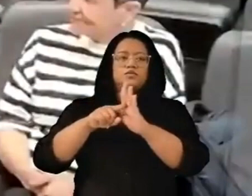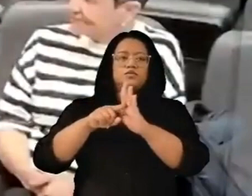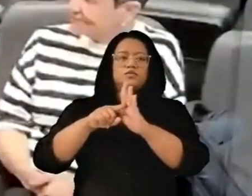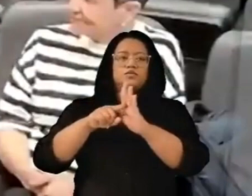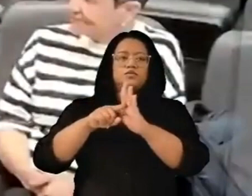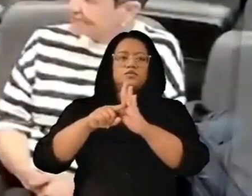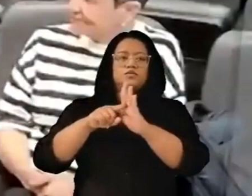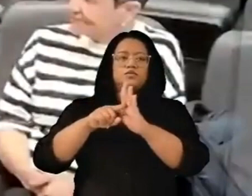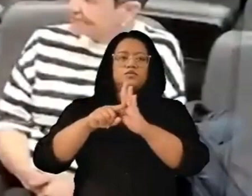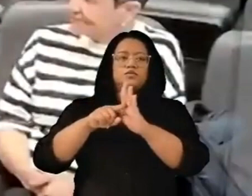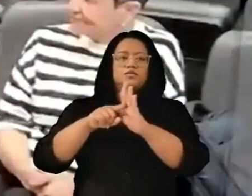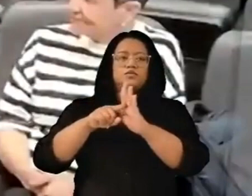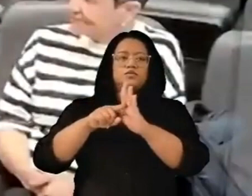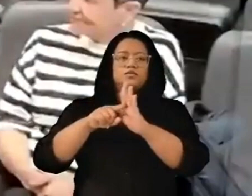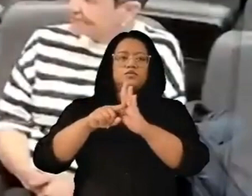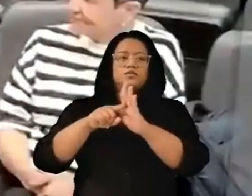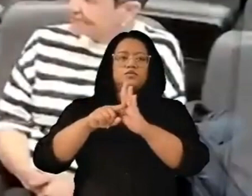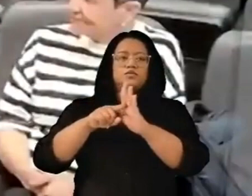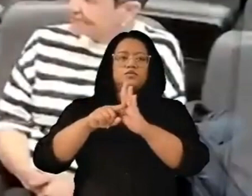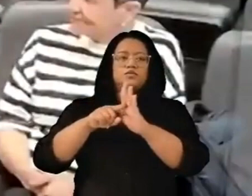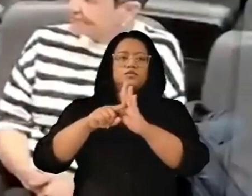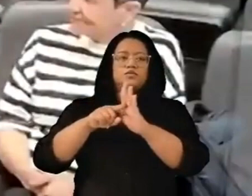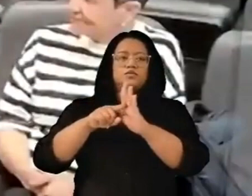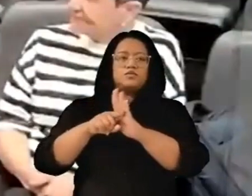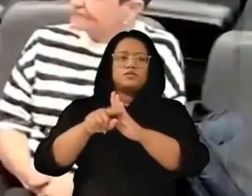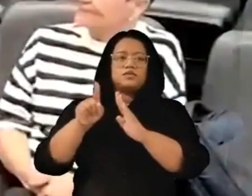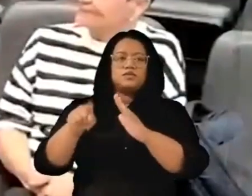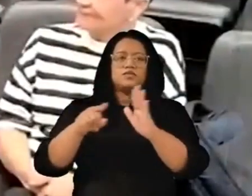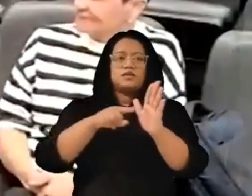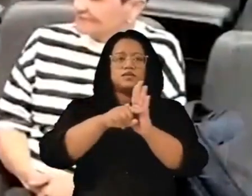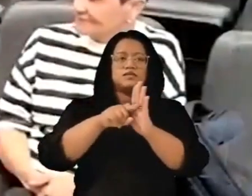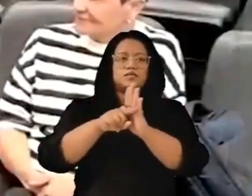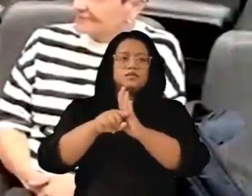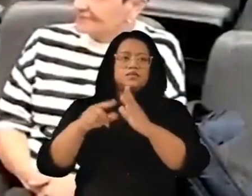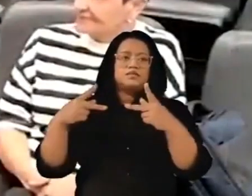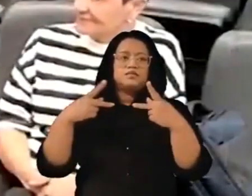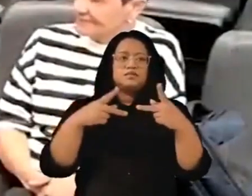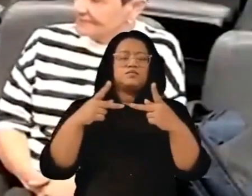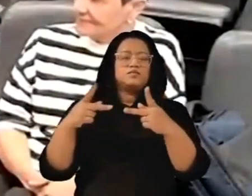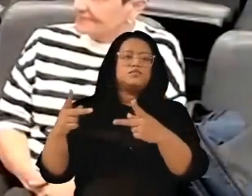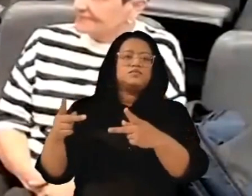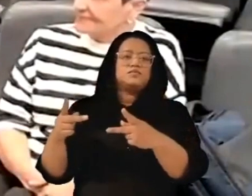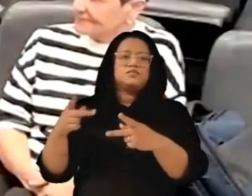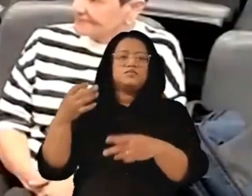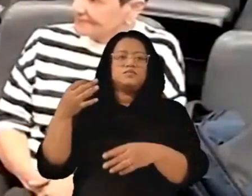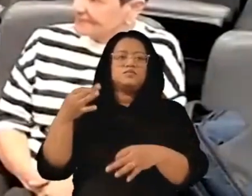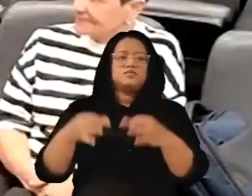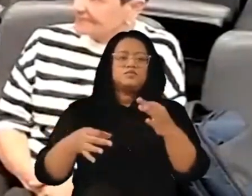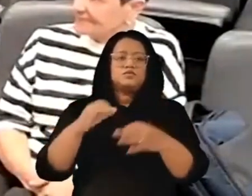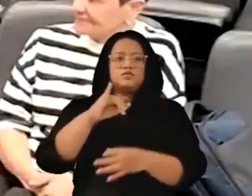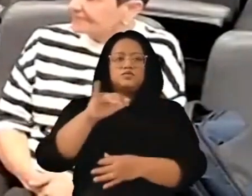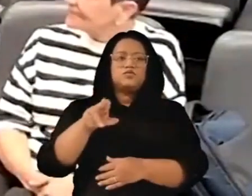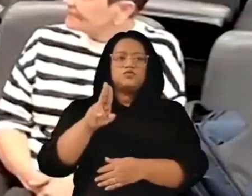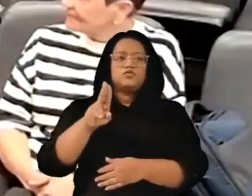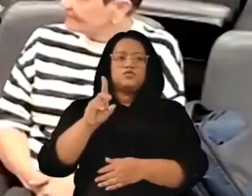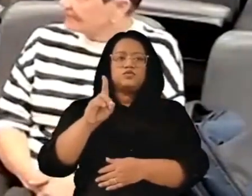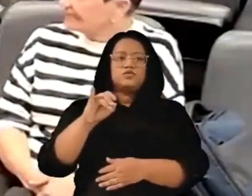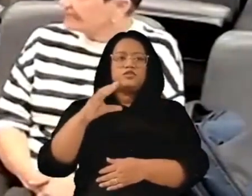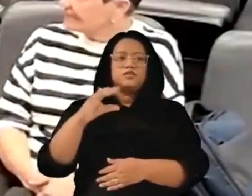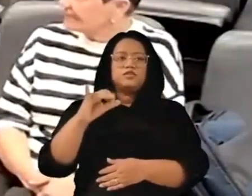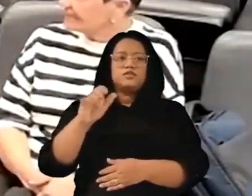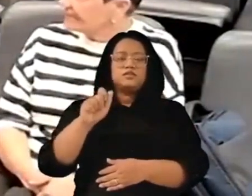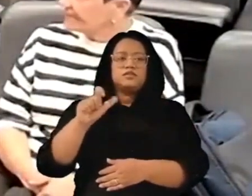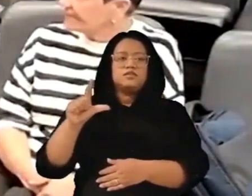blusa azul, calça rosa e óculos de grau. Ela segura um microfone. Porque a inspeção judicial é um meio de prova previsto no nosso